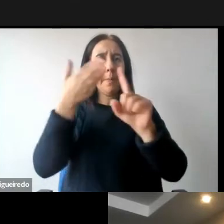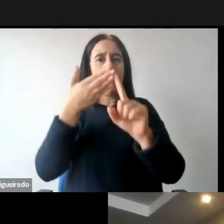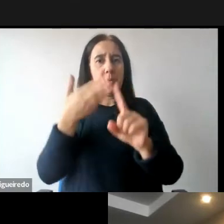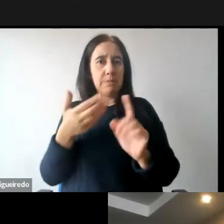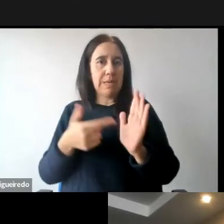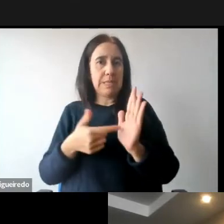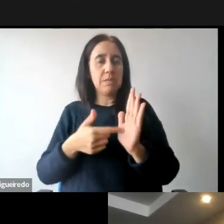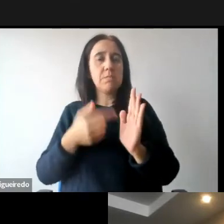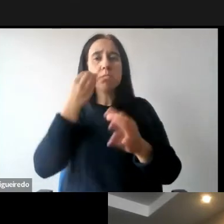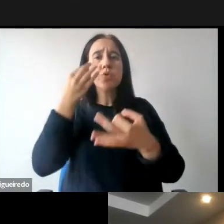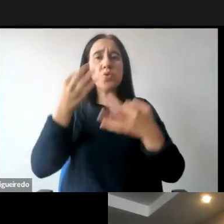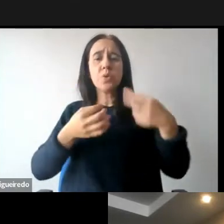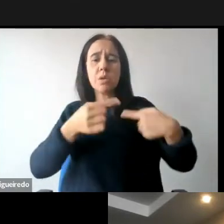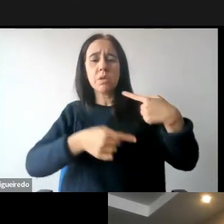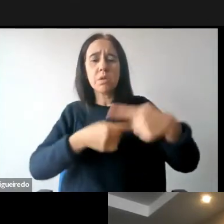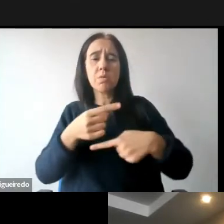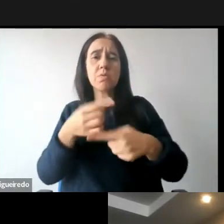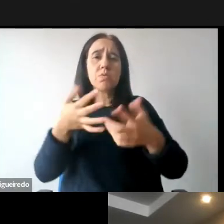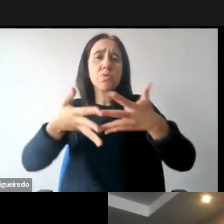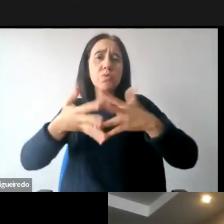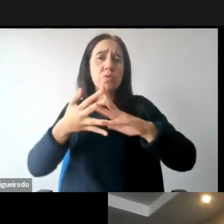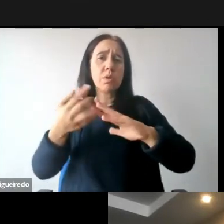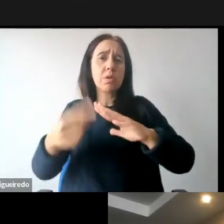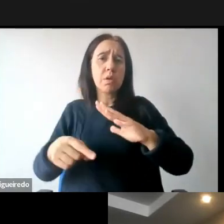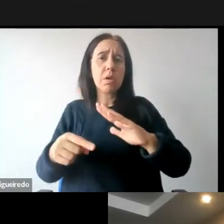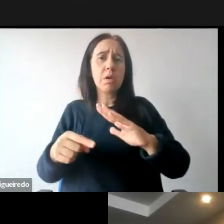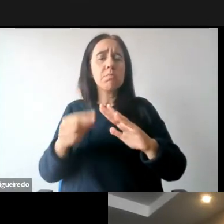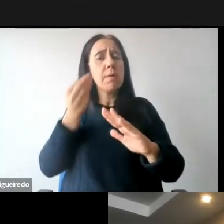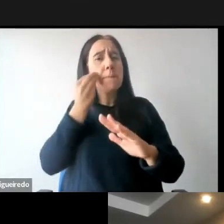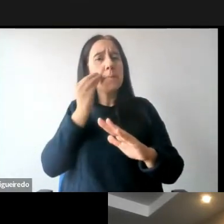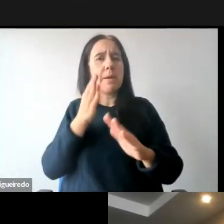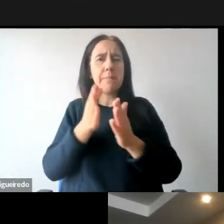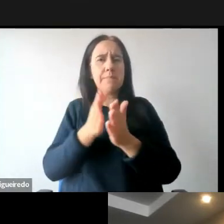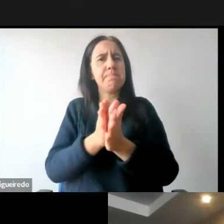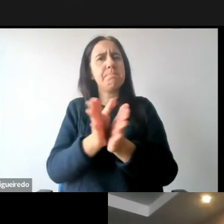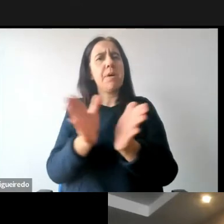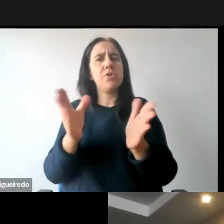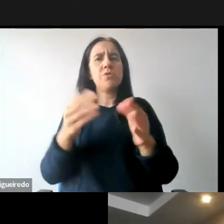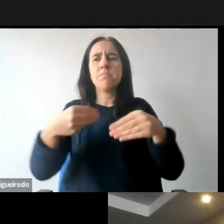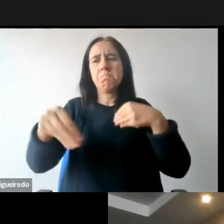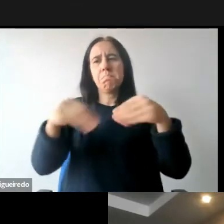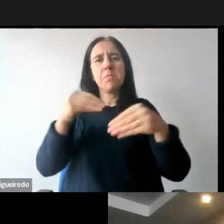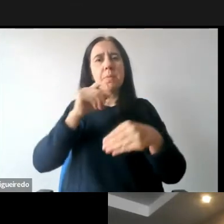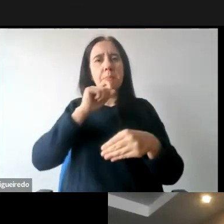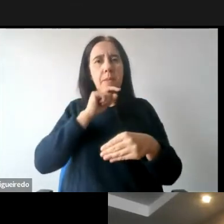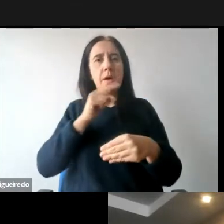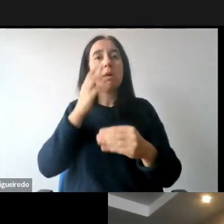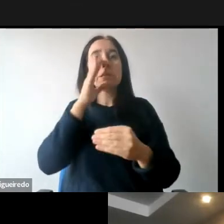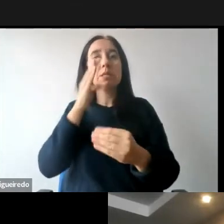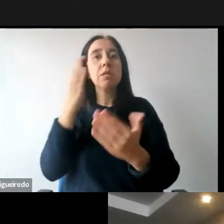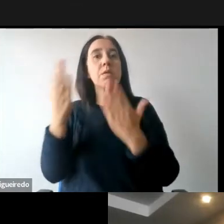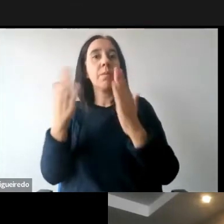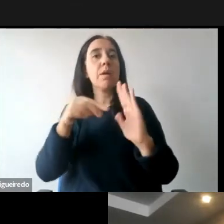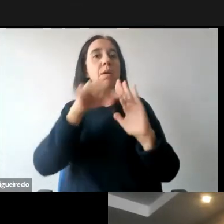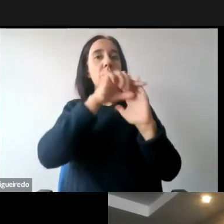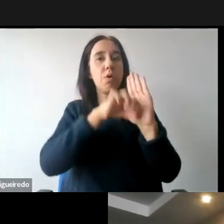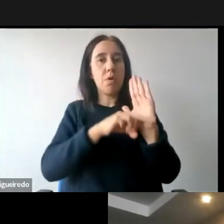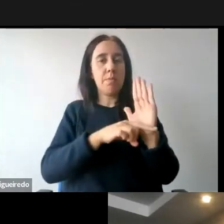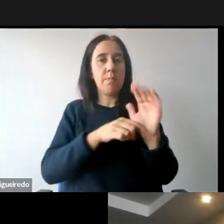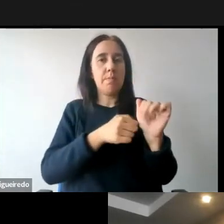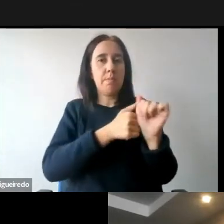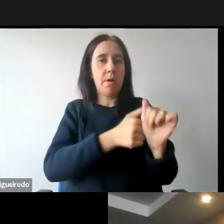natureza jurídica, têm uma estrutura, uma textura mais aberta, mais elástica do que aquelas normas que se apresentam